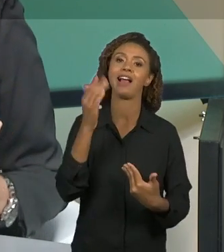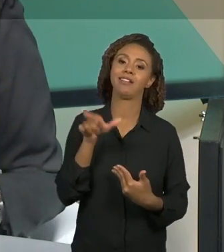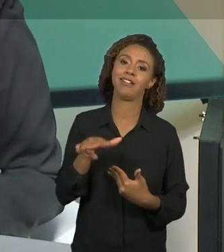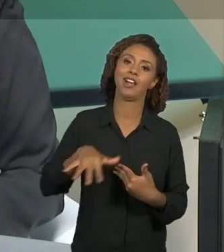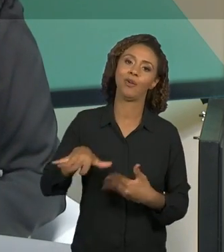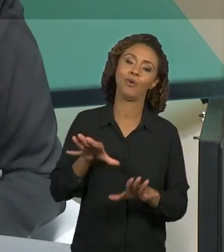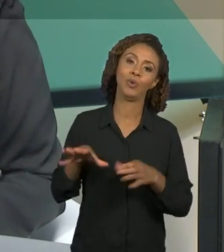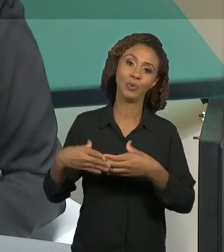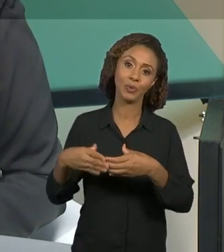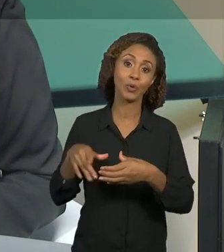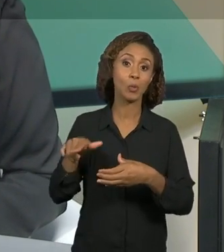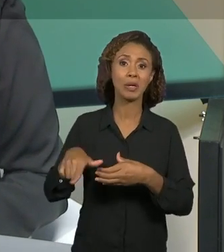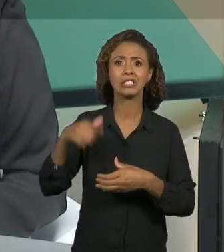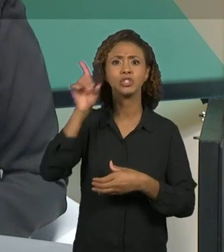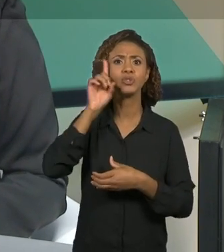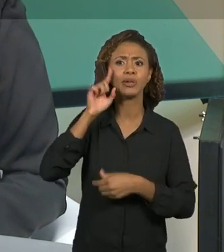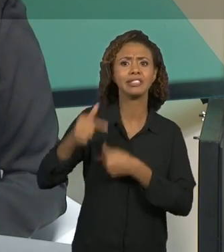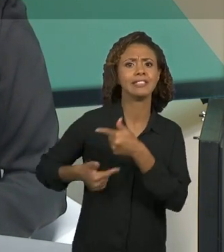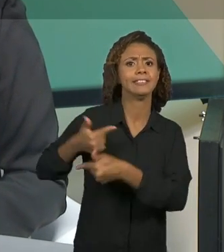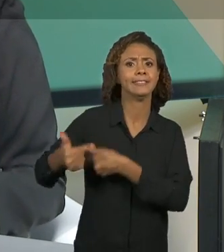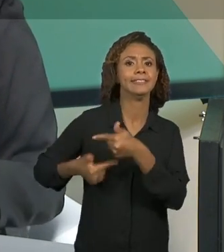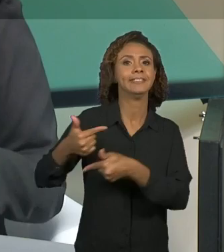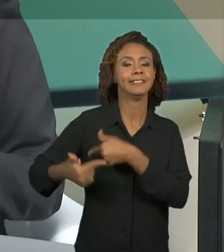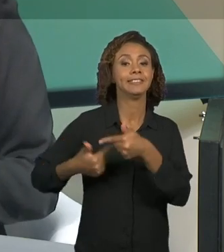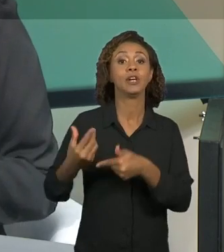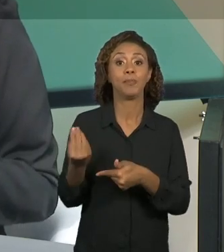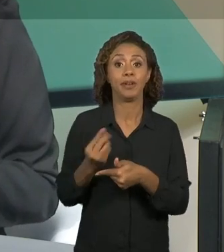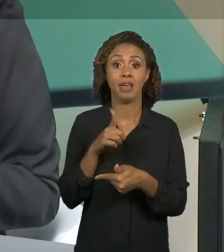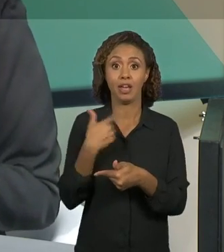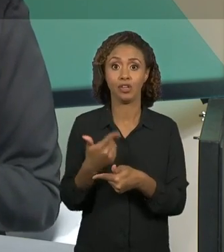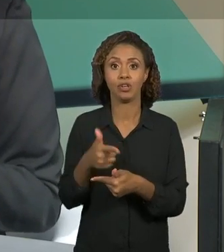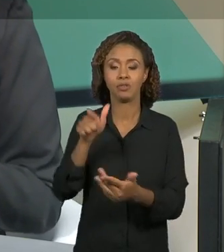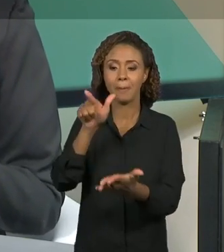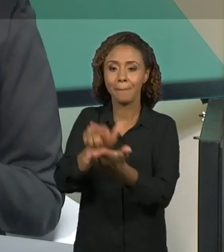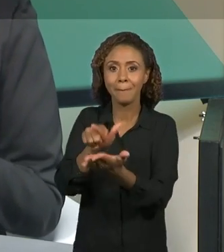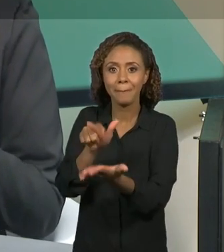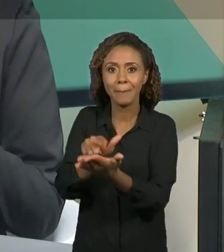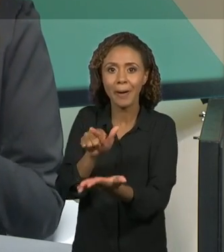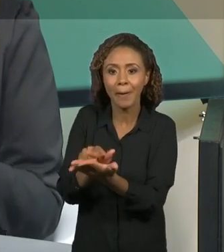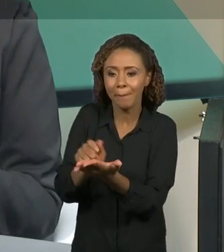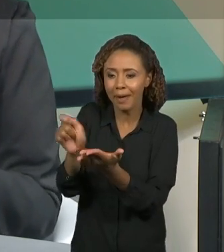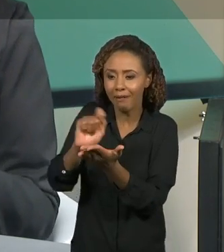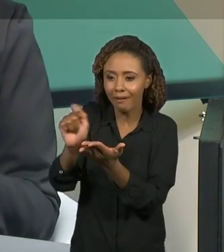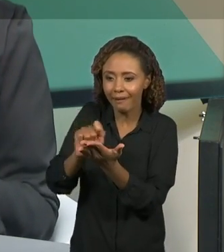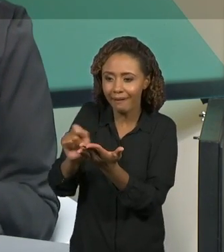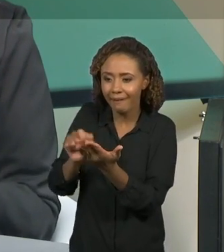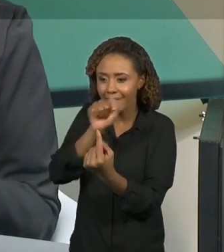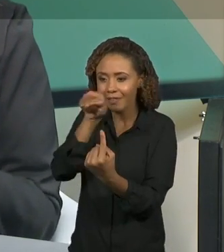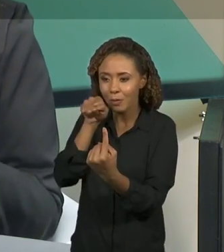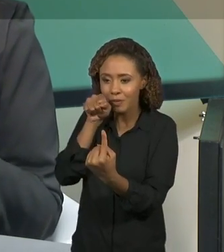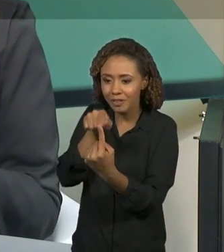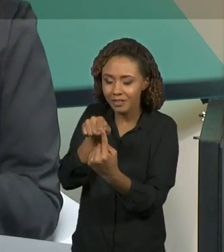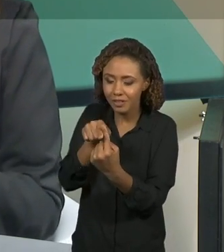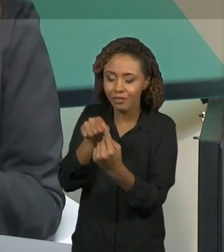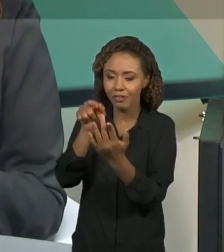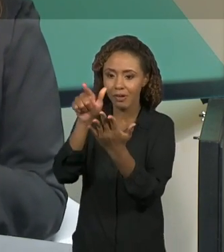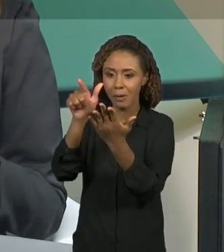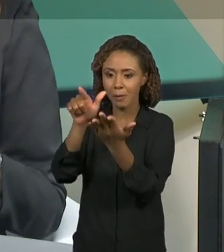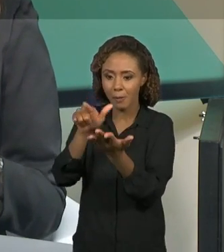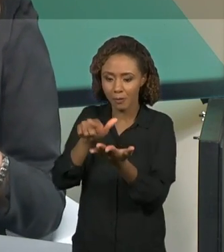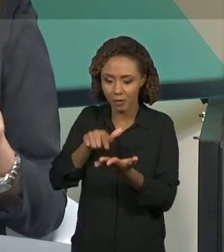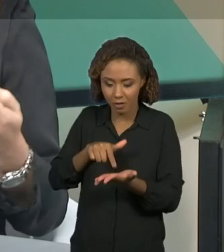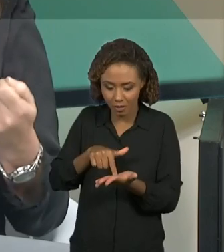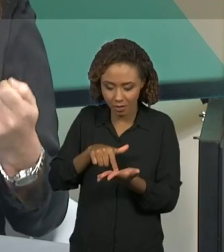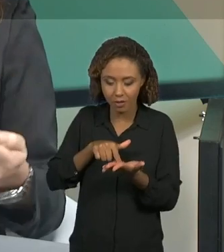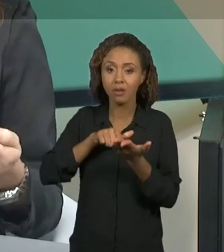que tem trabalhado todos os dias porque a gente pega o papel nossa nossa nosso objetivo nossa missão é pegar o papel